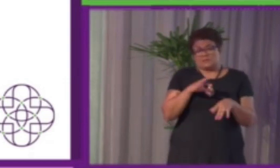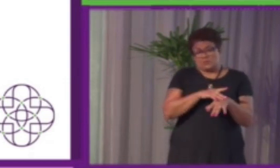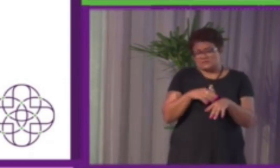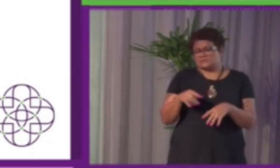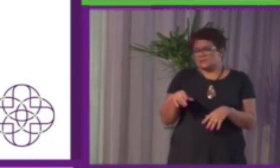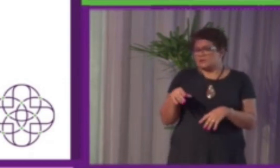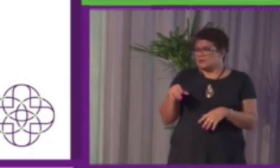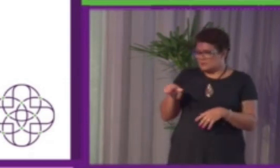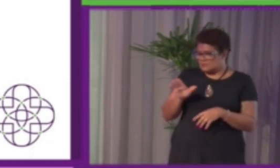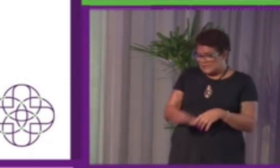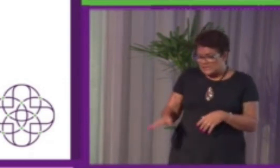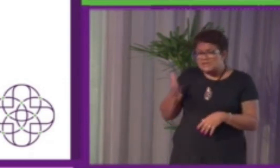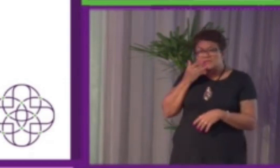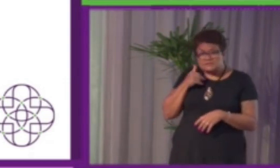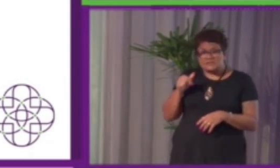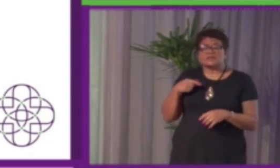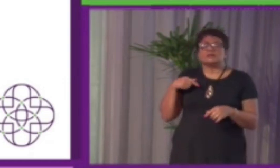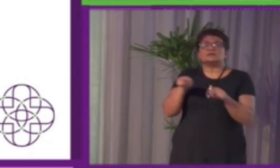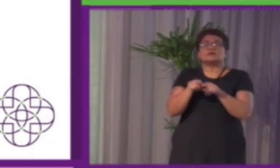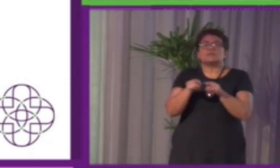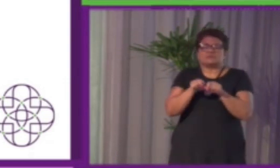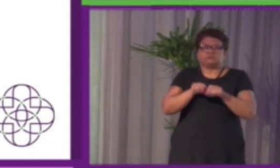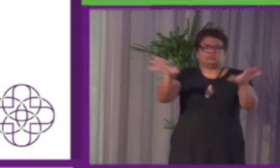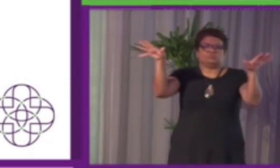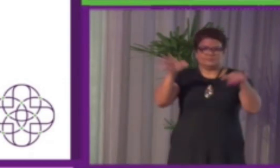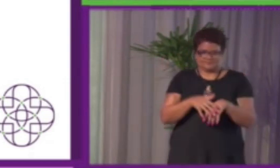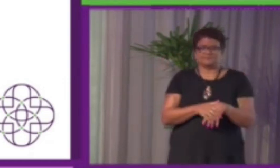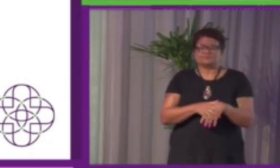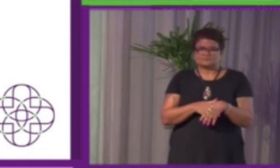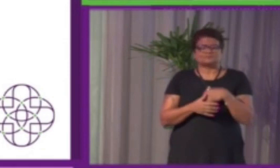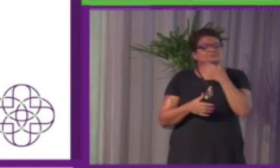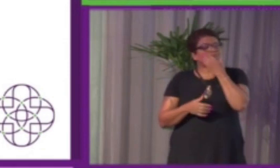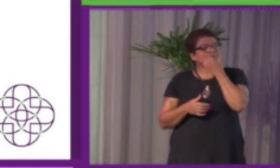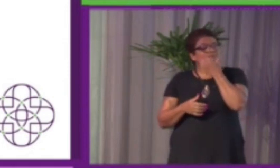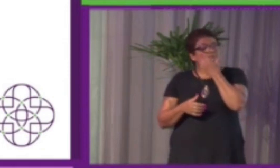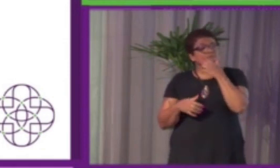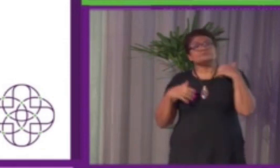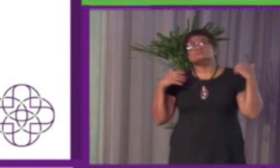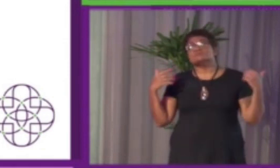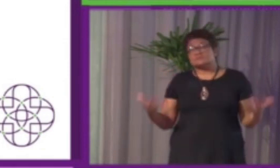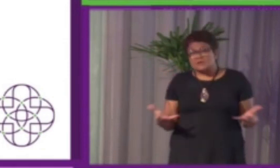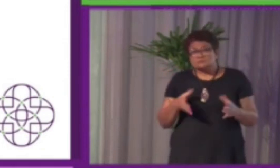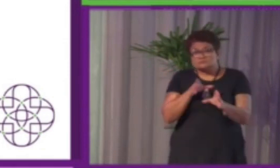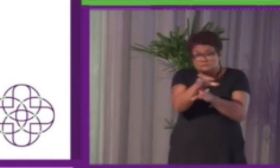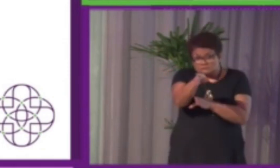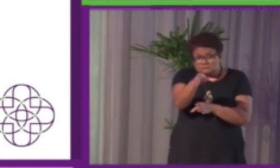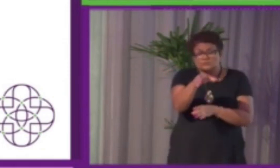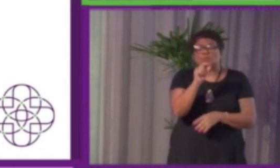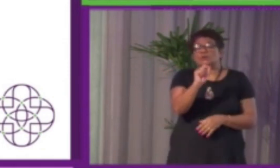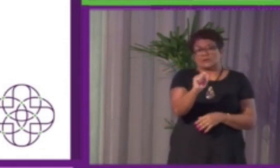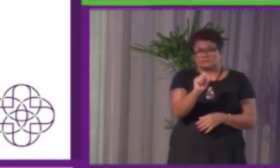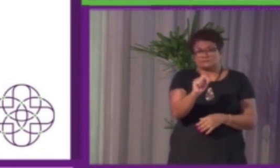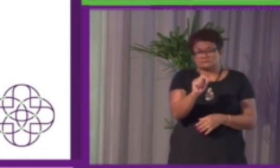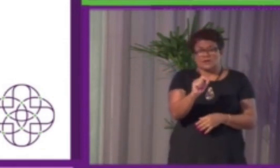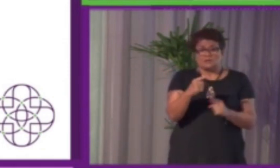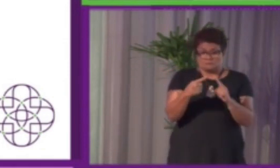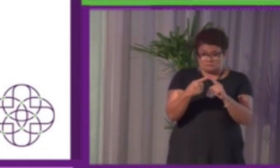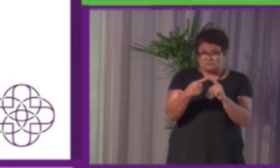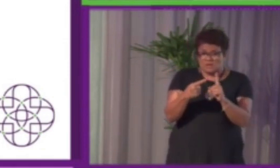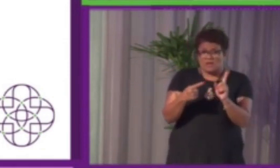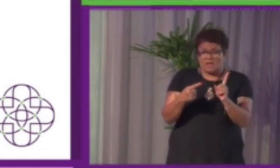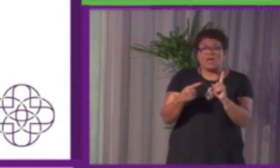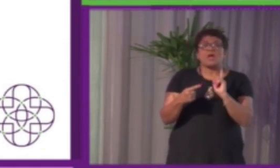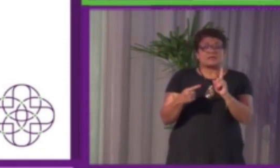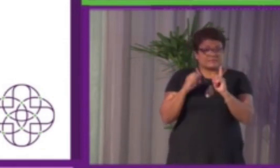em doenças endêmicas. Tá? Então, a seguinte recomendação já diz, em situações compatíveis